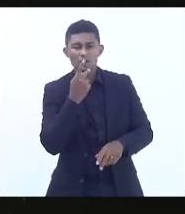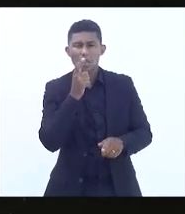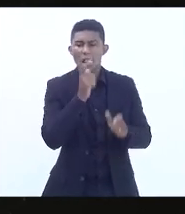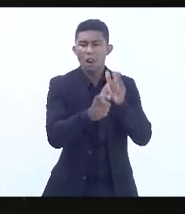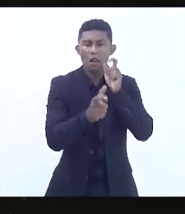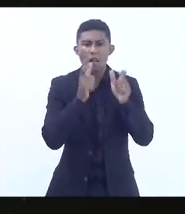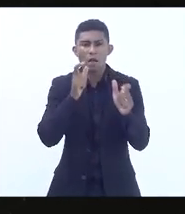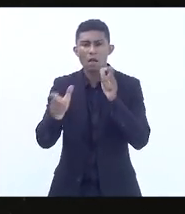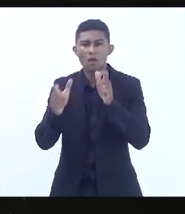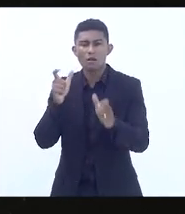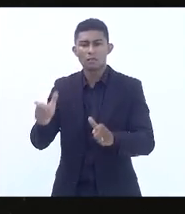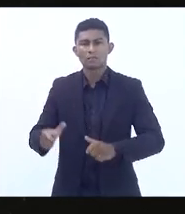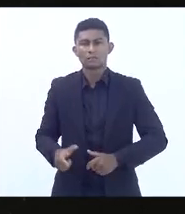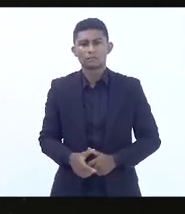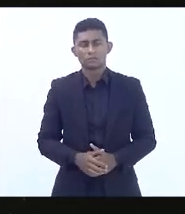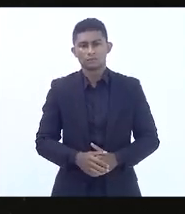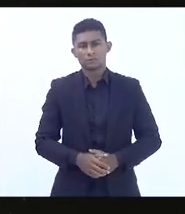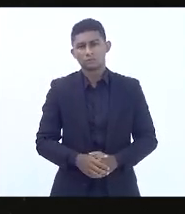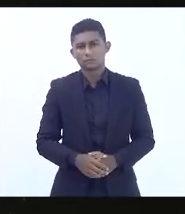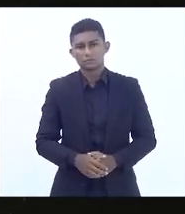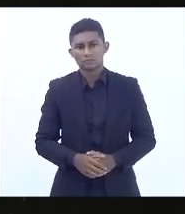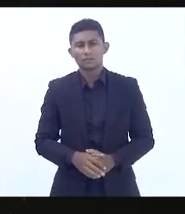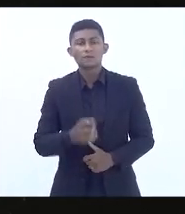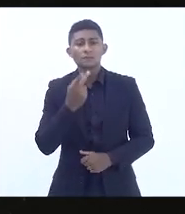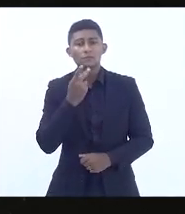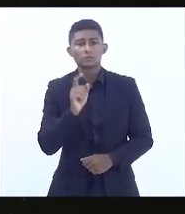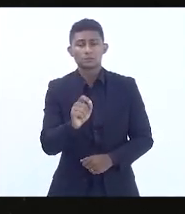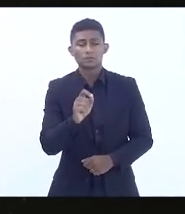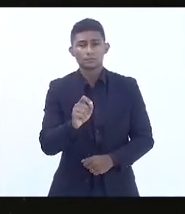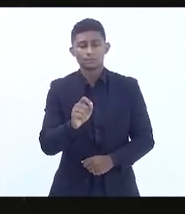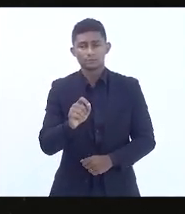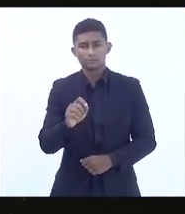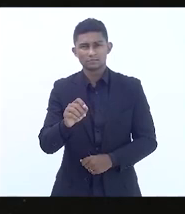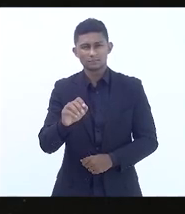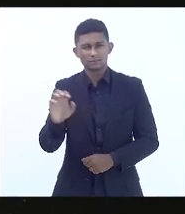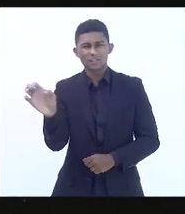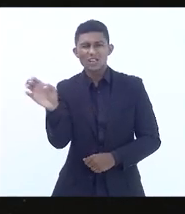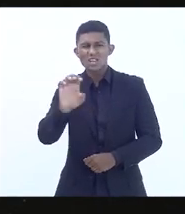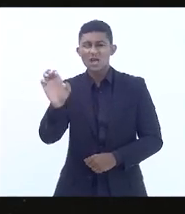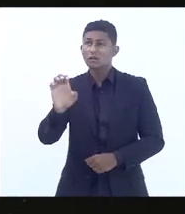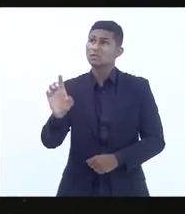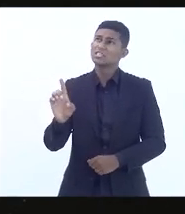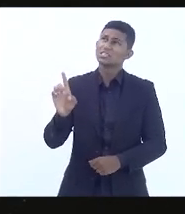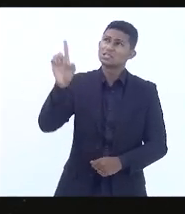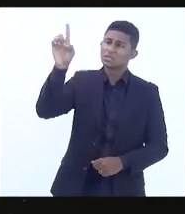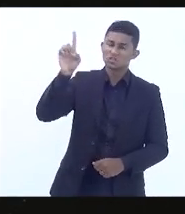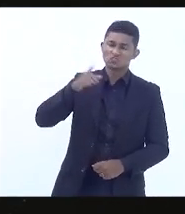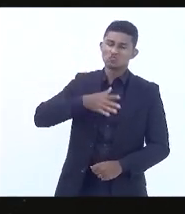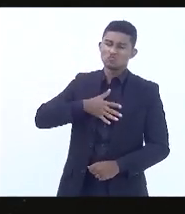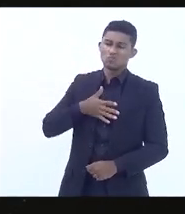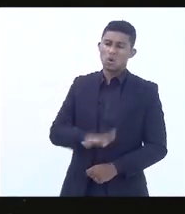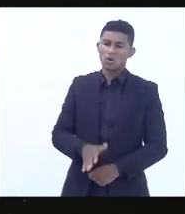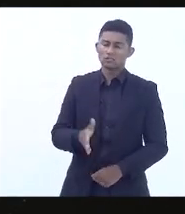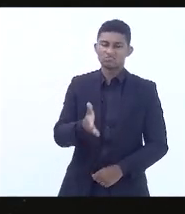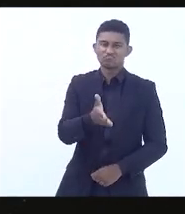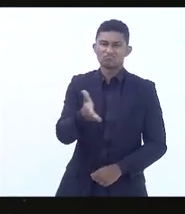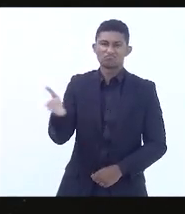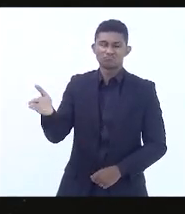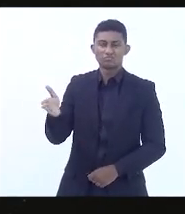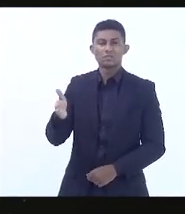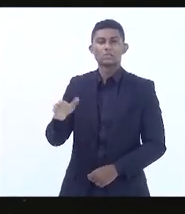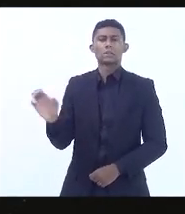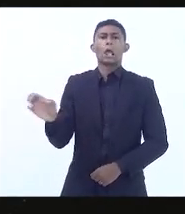aqui claramente que gays, Deus não gosta de gays, que